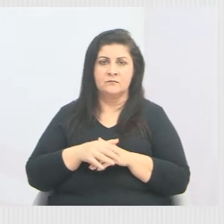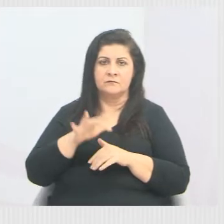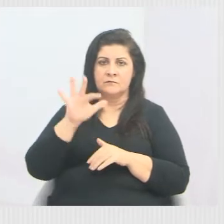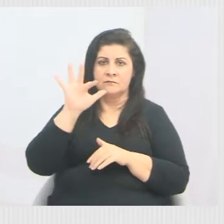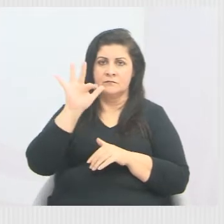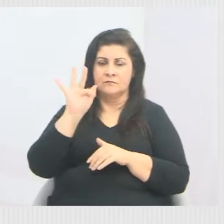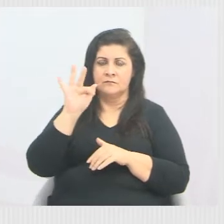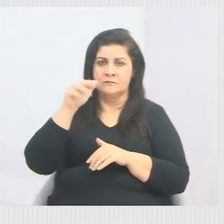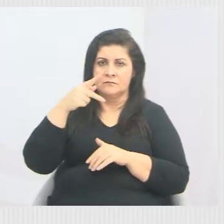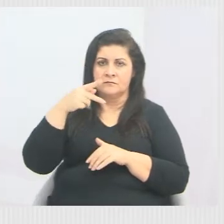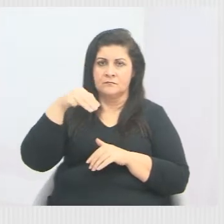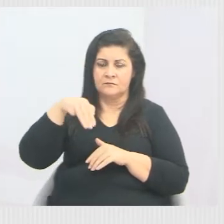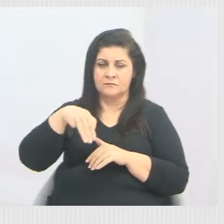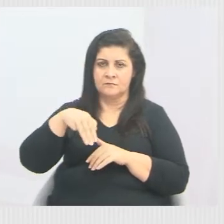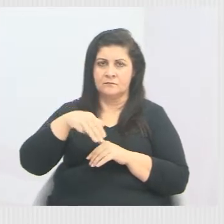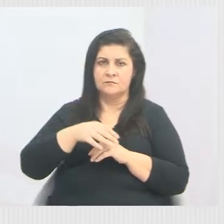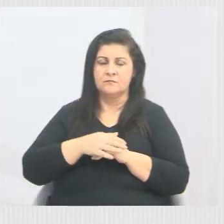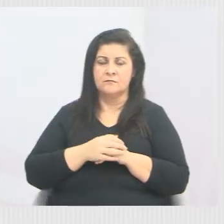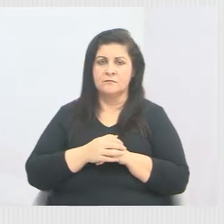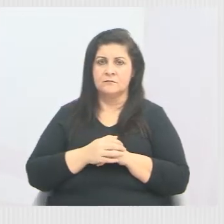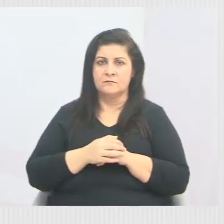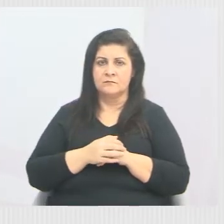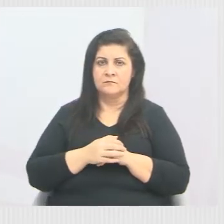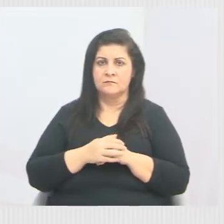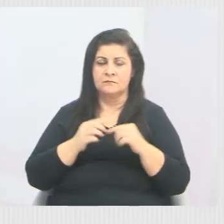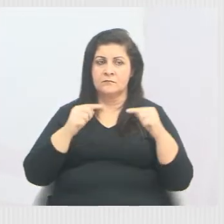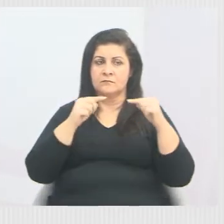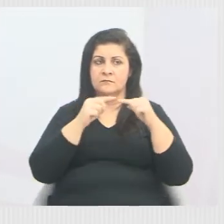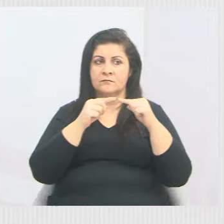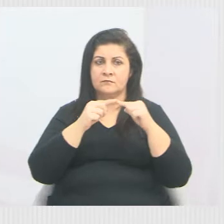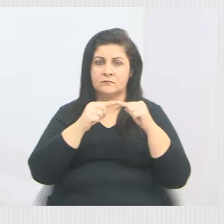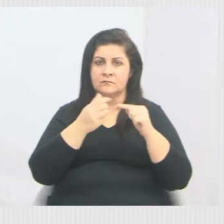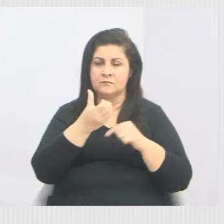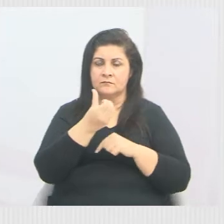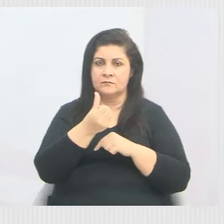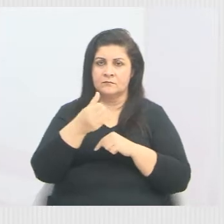FPM, Fundo de Participação do Município, meta orçada